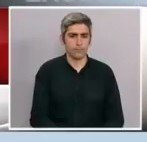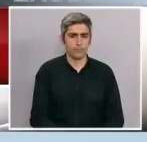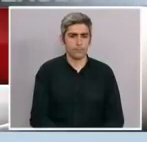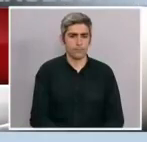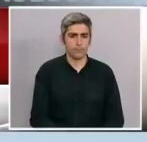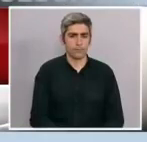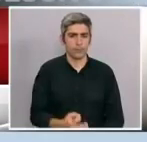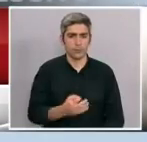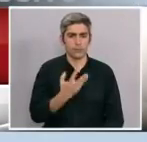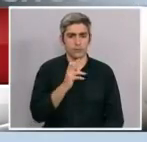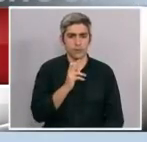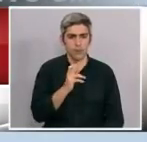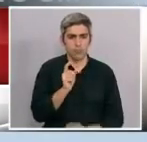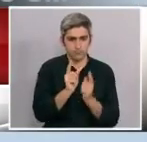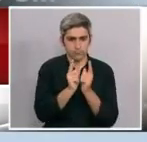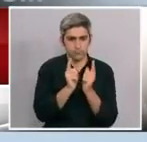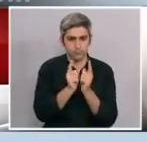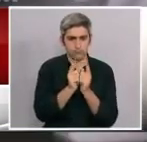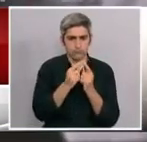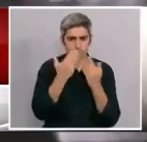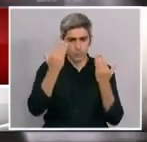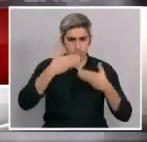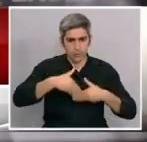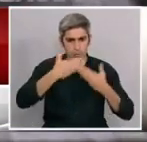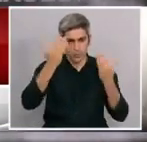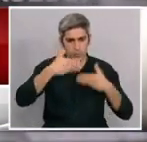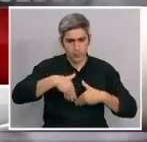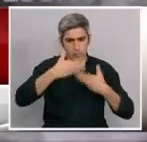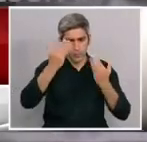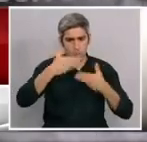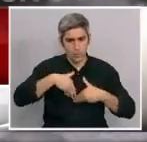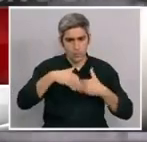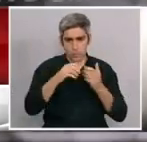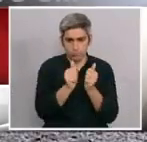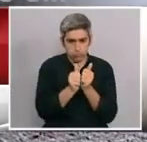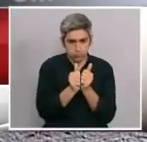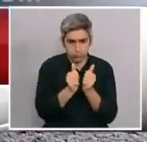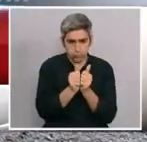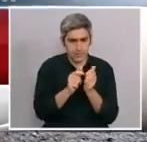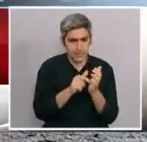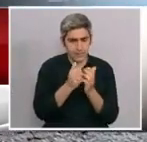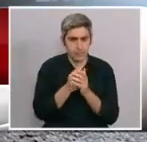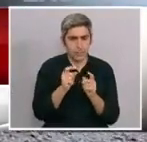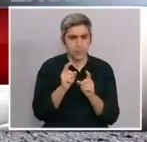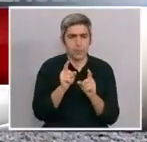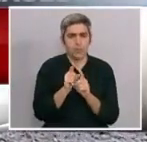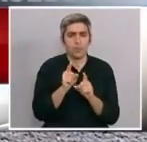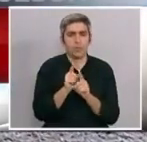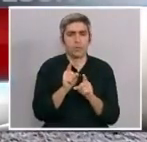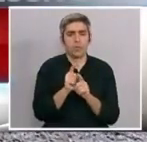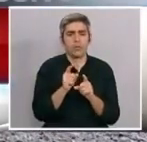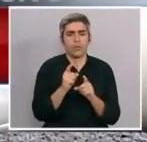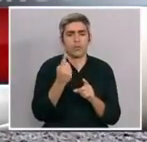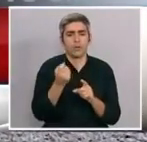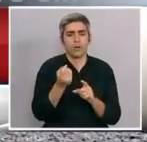Mas foram 5 anos a privar com ele dia e noite. Dia e noite, dia e noite. Foi sempre, era como